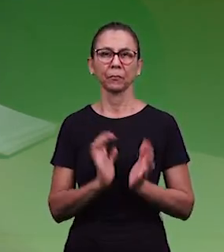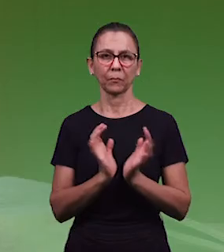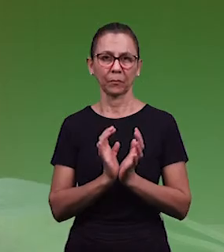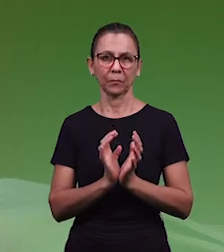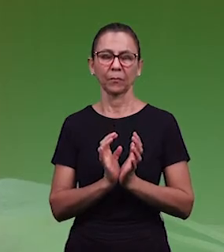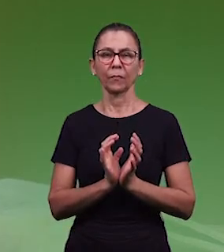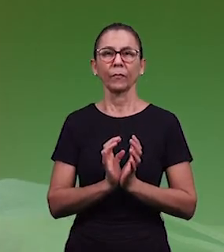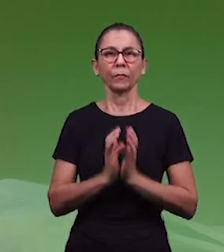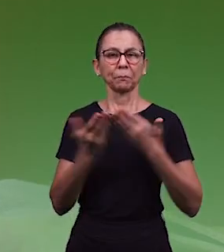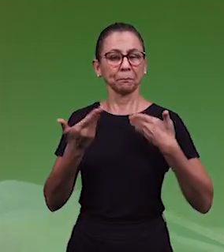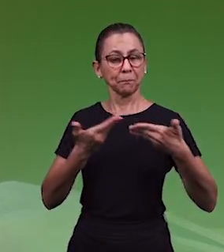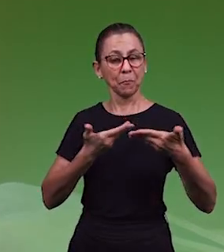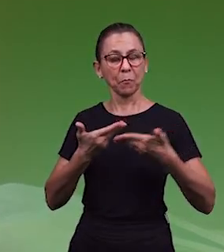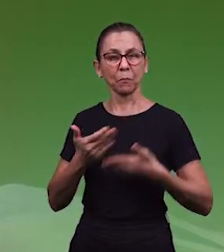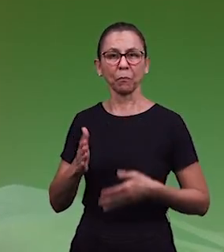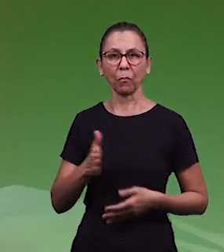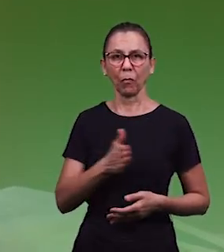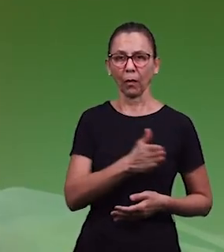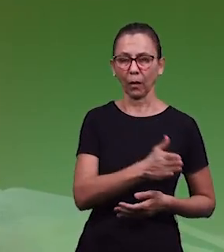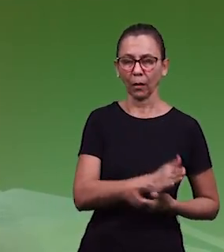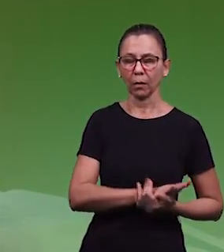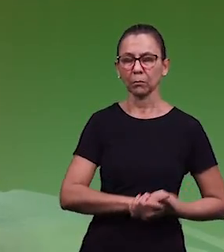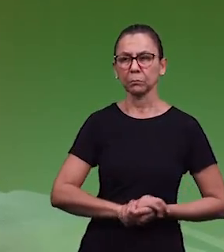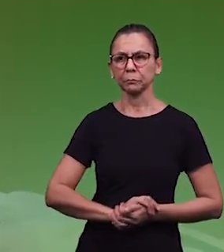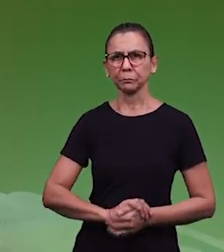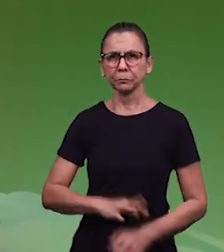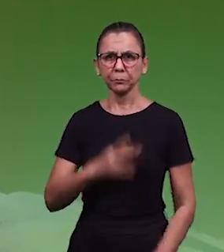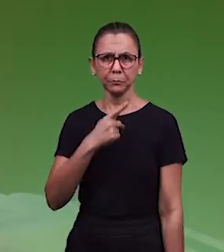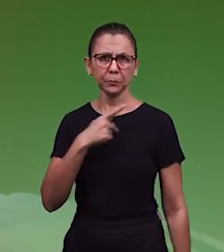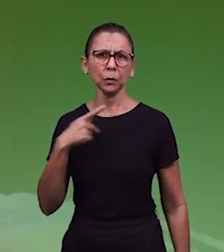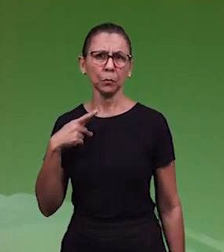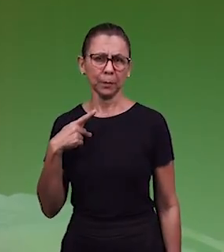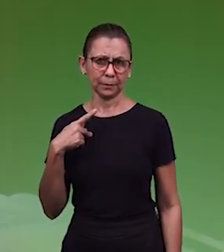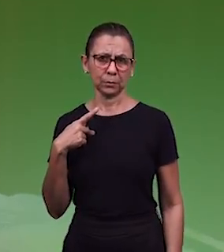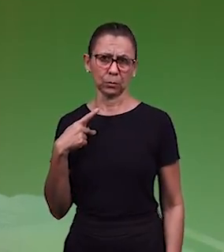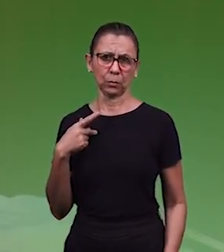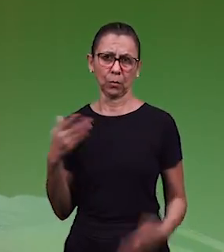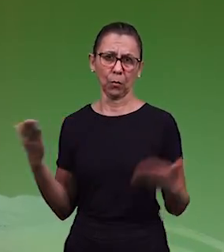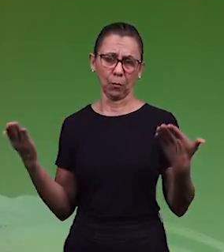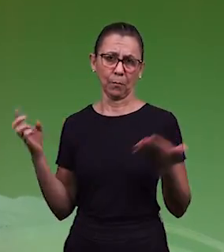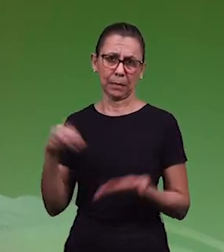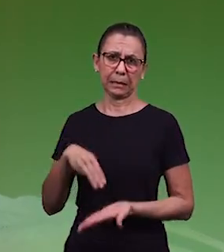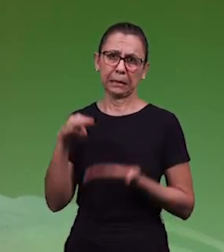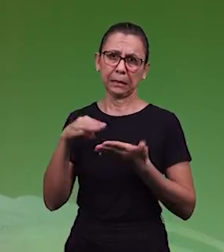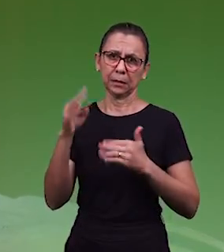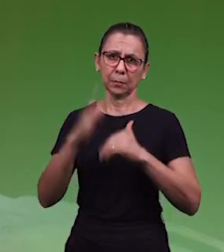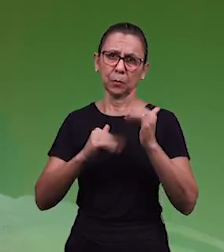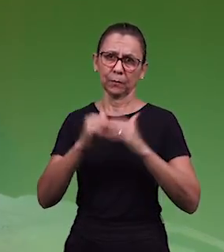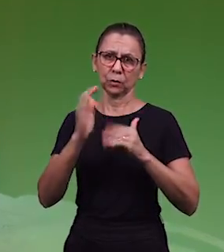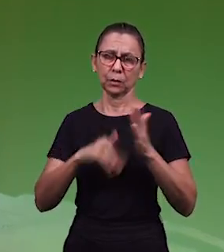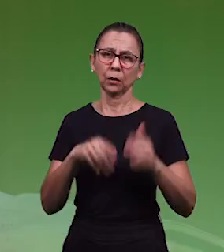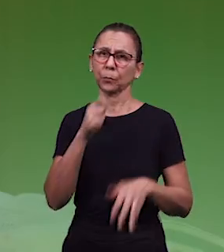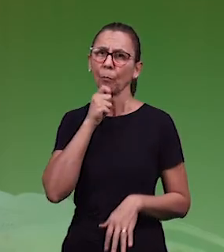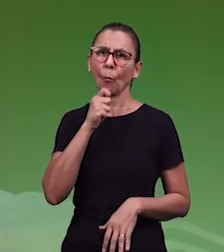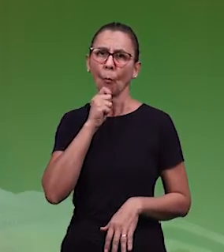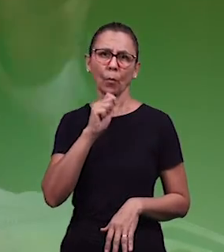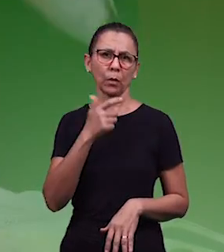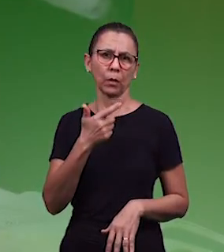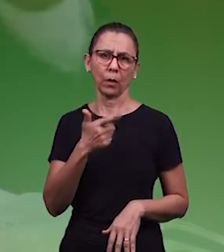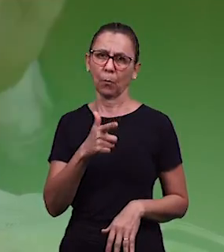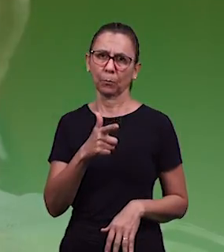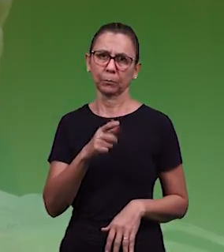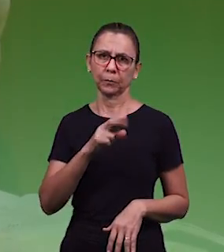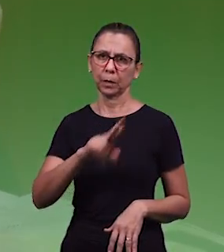pastor no nosso meio não é profissional, ele não ganha da igreja. Então vamos dizer assim, vamos